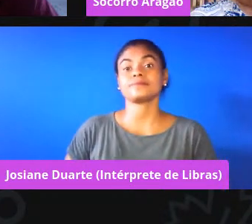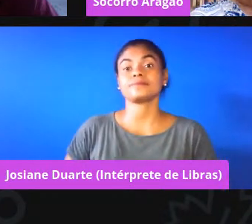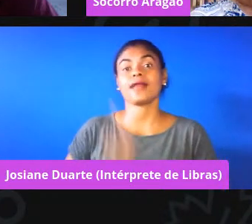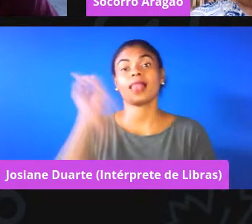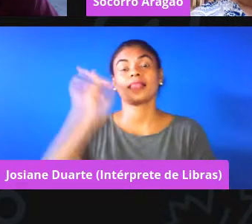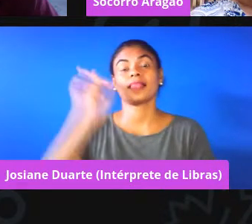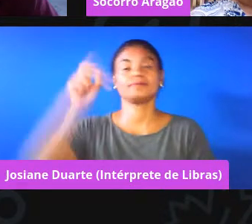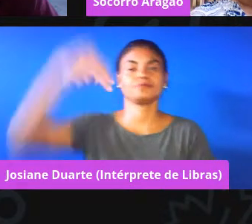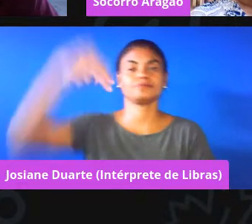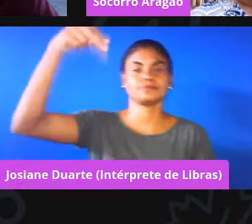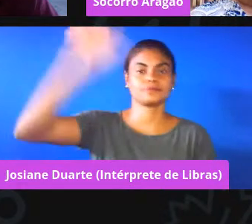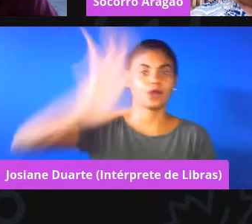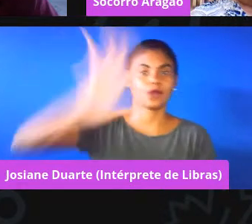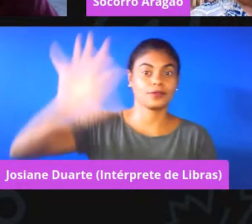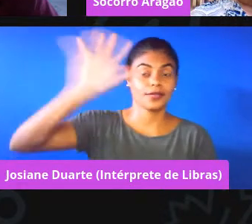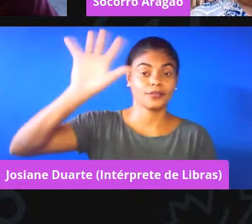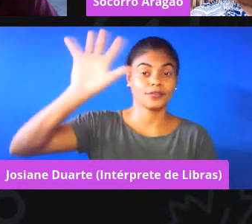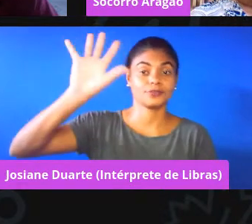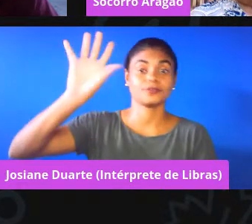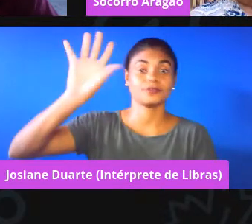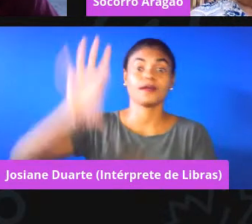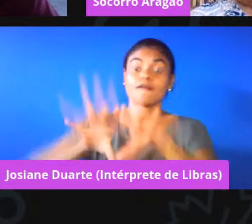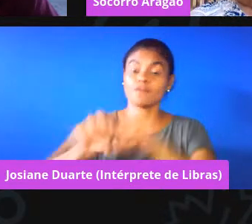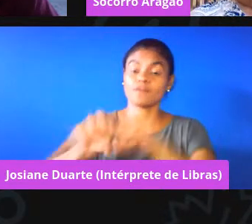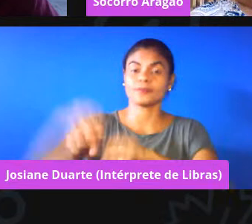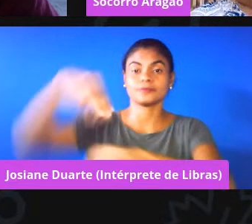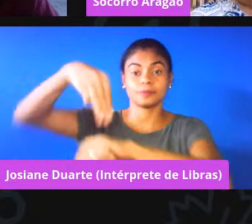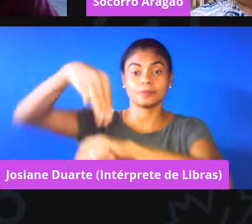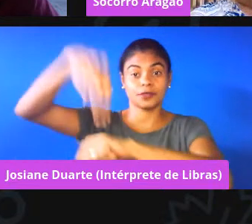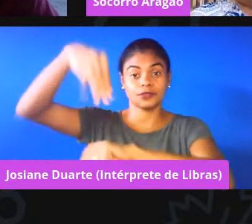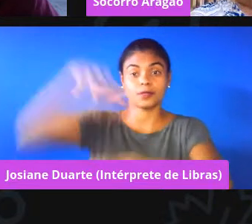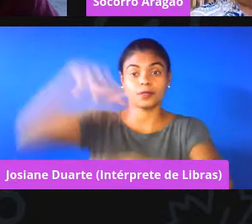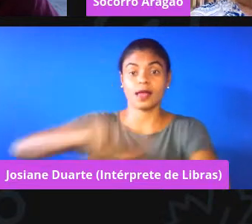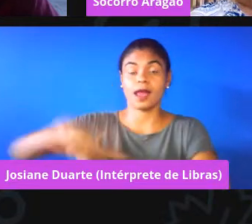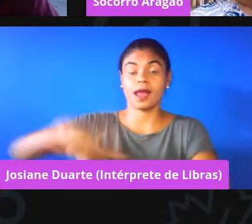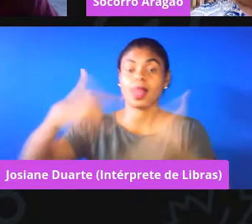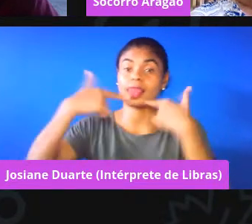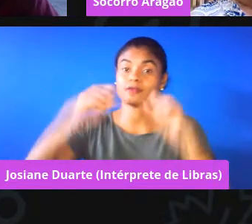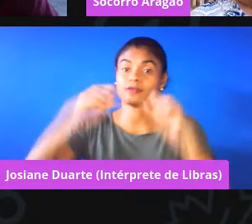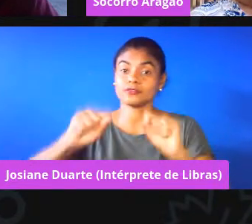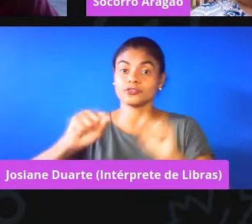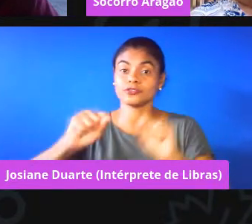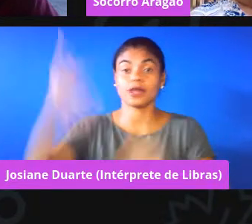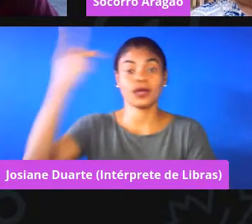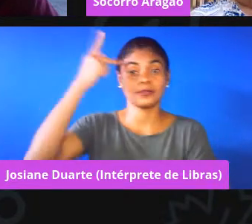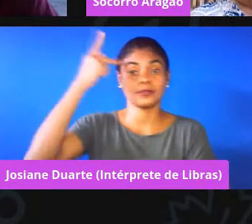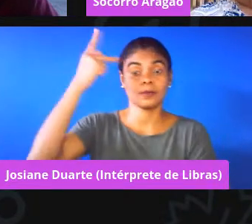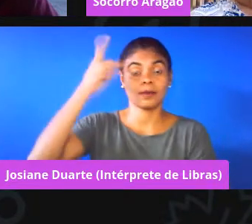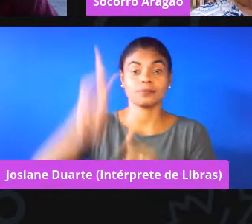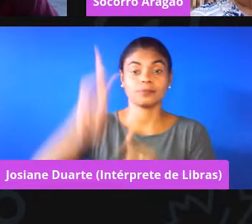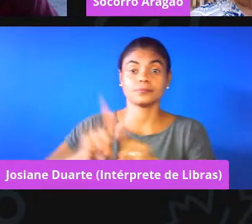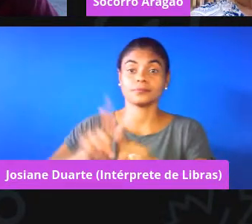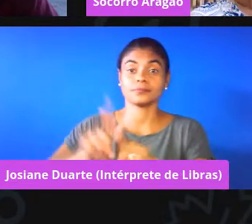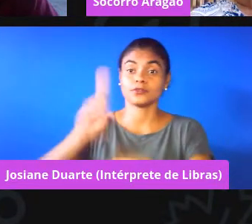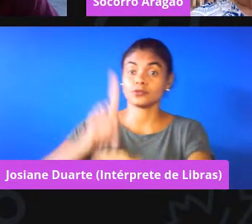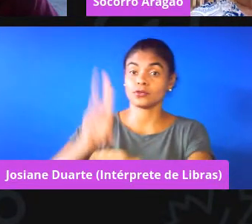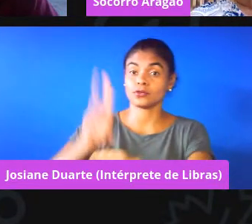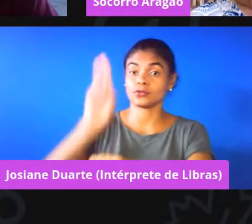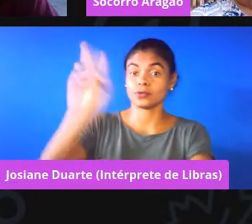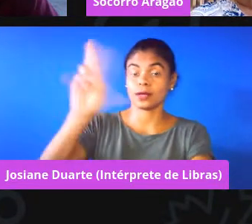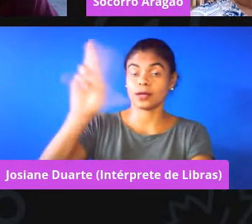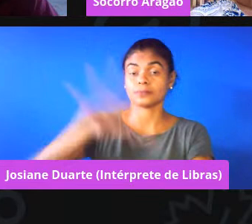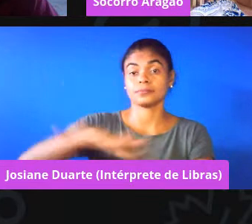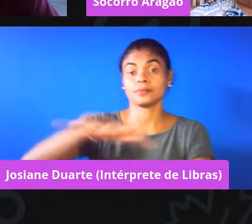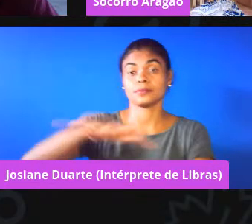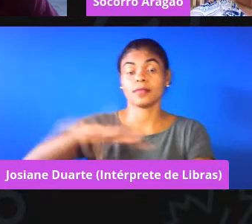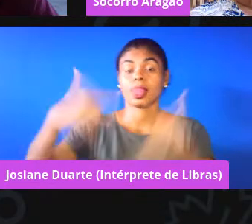Nordeste, mestrado em Linguística pela Universidade de São Paulo, doutorado em Linguística pela Universidade